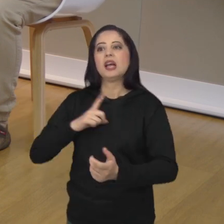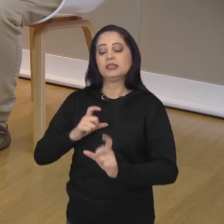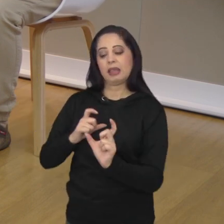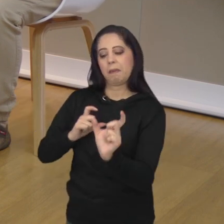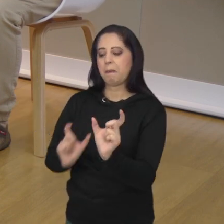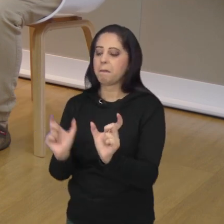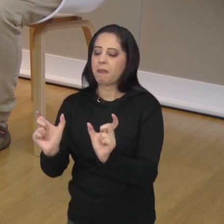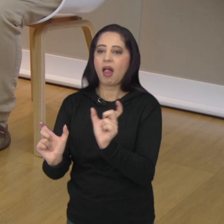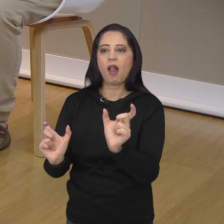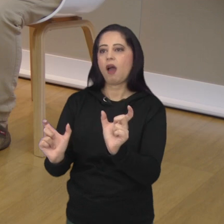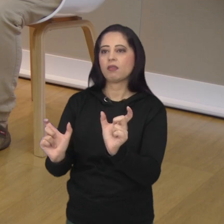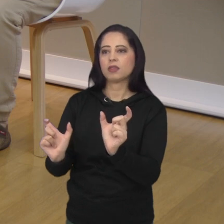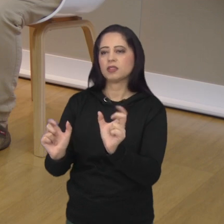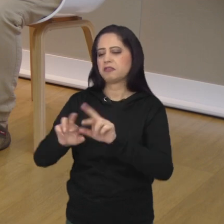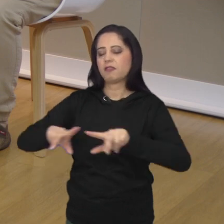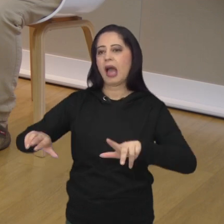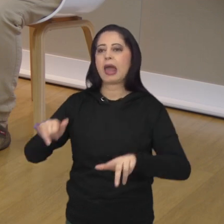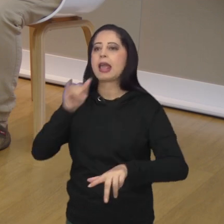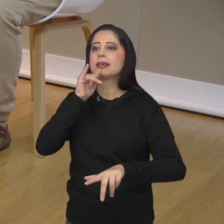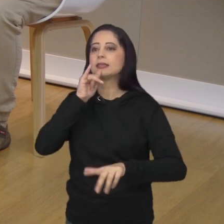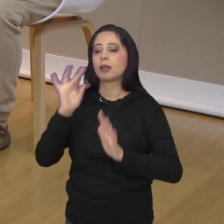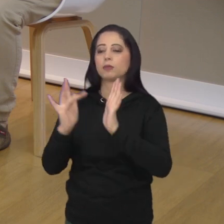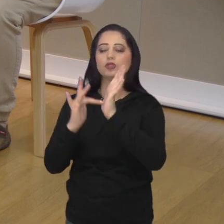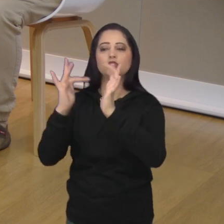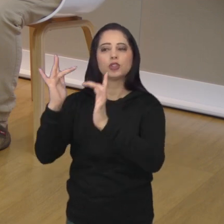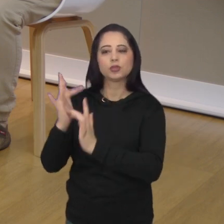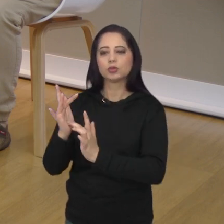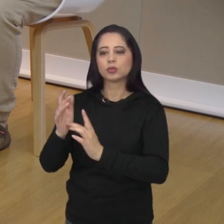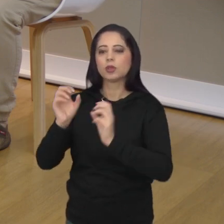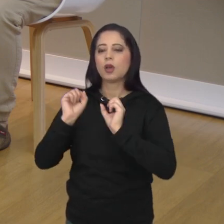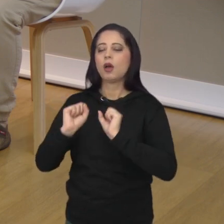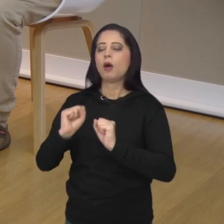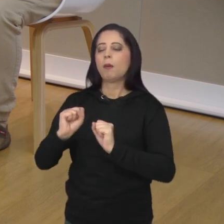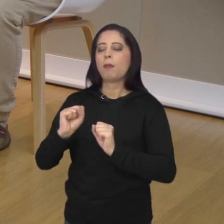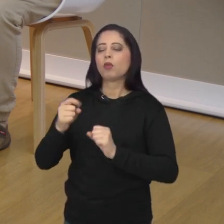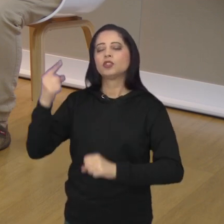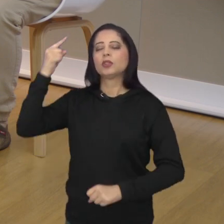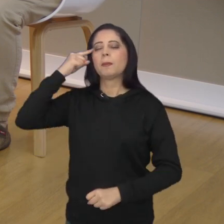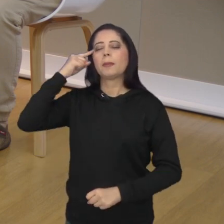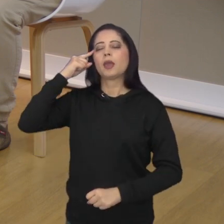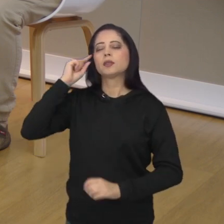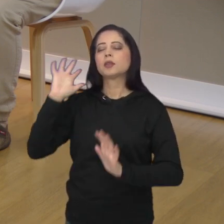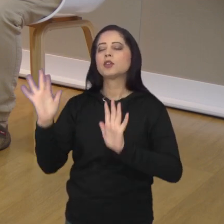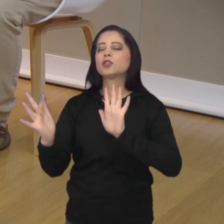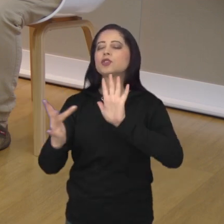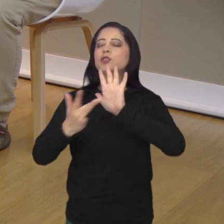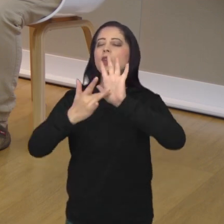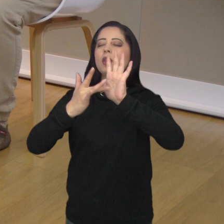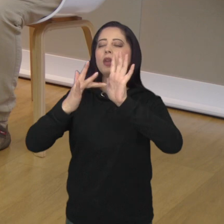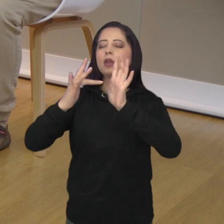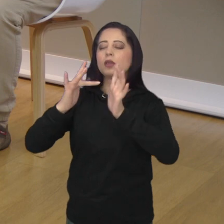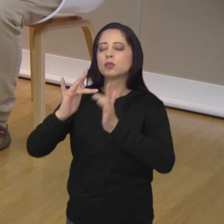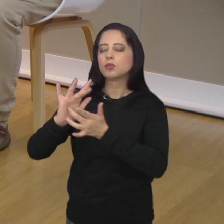palavras utilizadas, o próprio nome de Jesus, né? Você repetir vagarosamente, né?